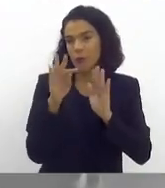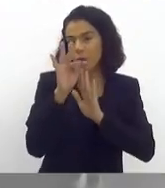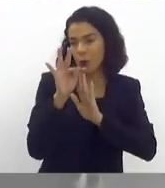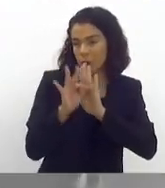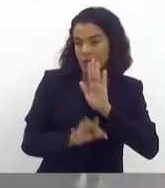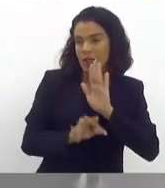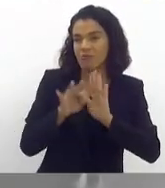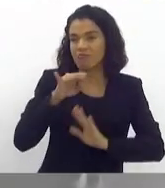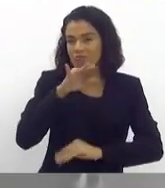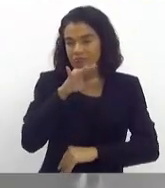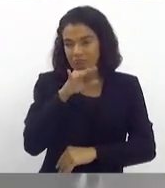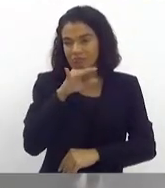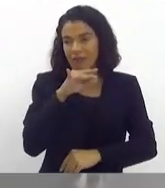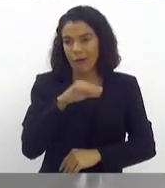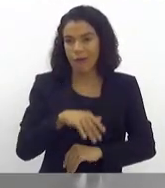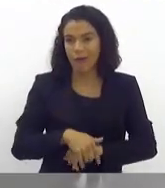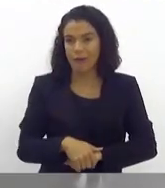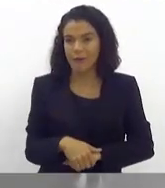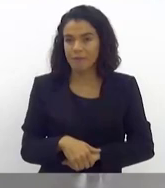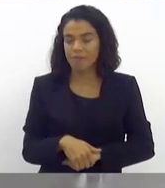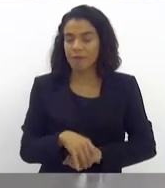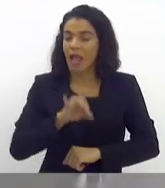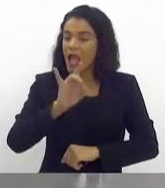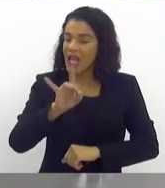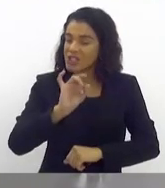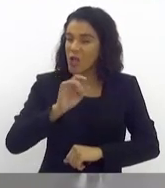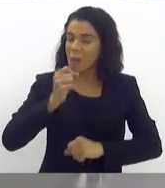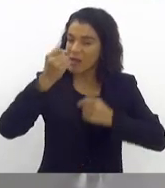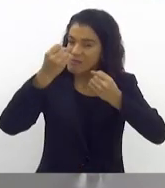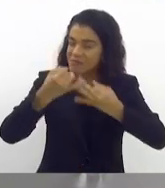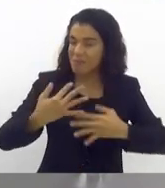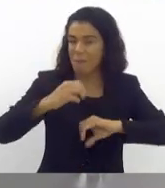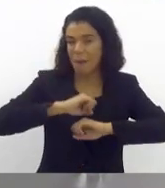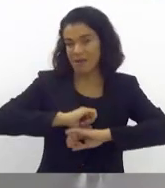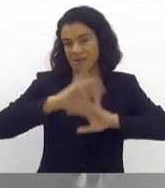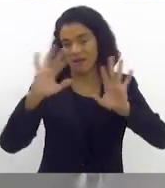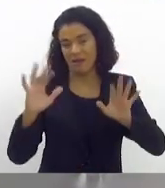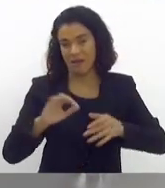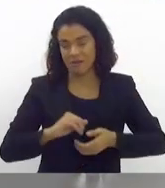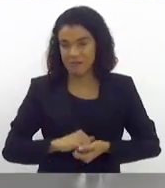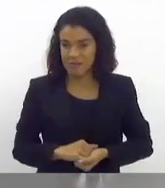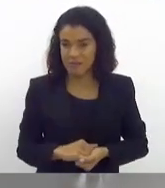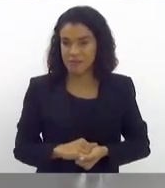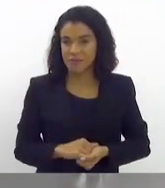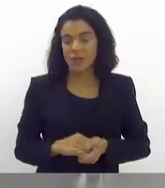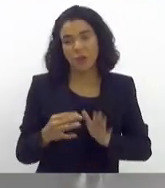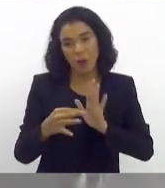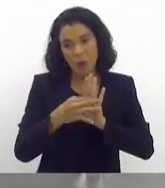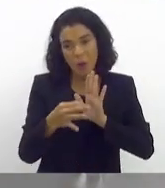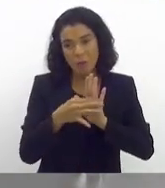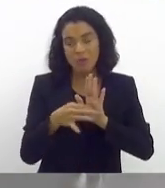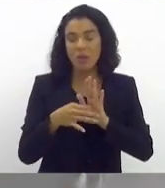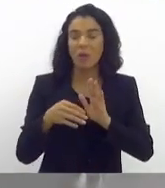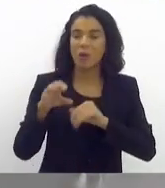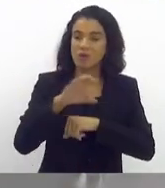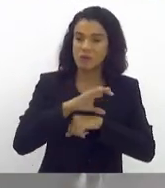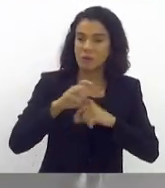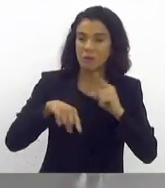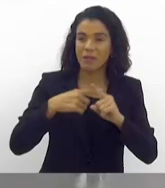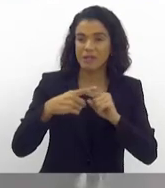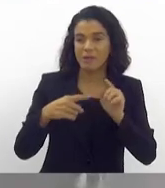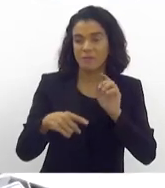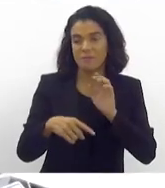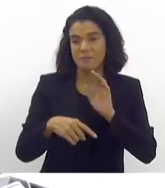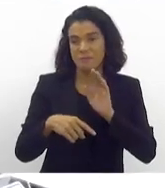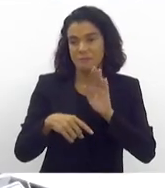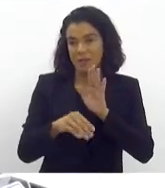ruim do parágrafo. Do parágrafo só dar uma clareada nessa redação. Perfeito. Então vou manter o parecer Perfeito. Original pela constitucionalidade com emendas. Um compromisso